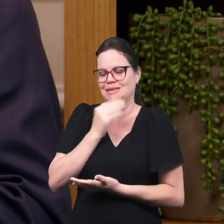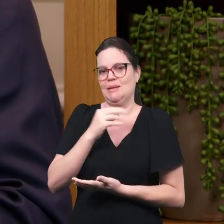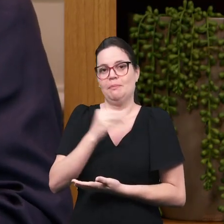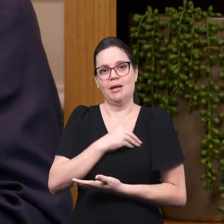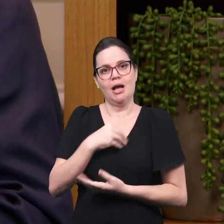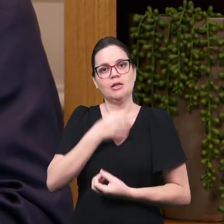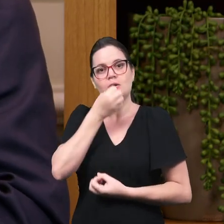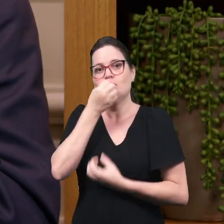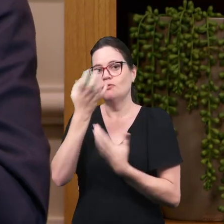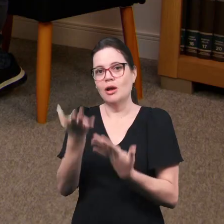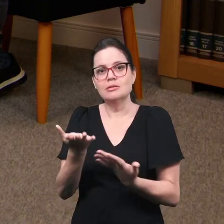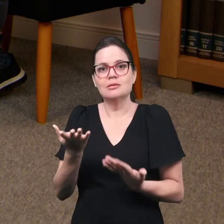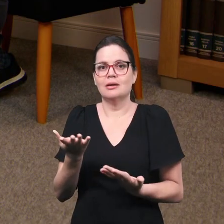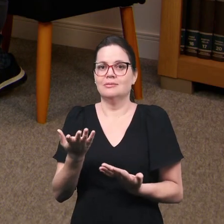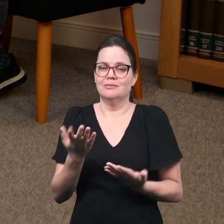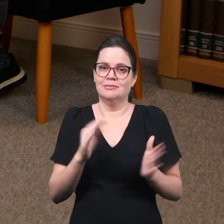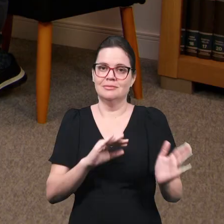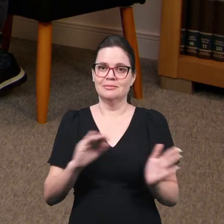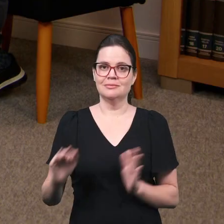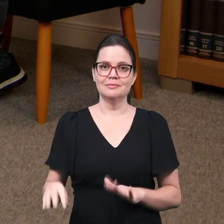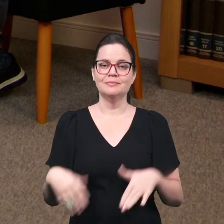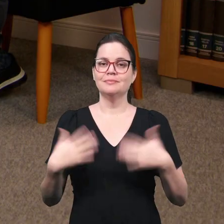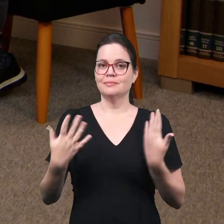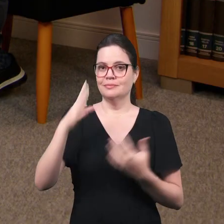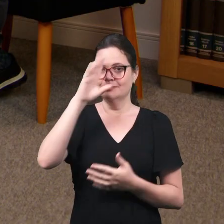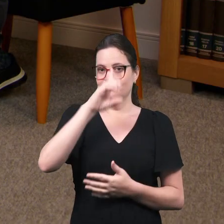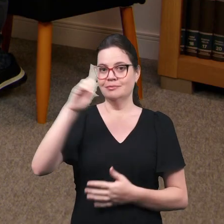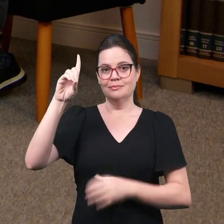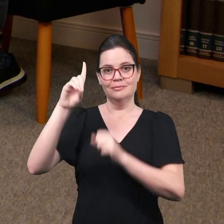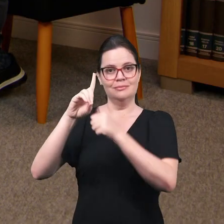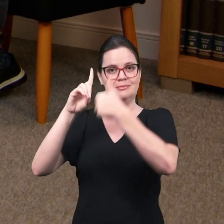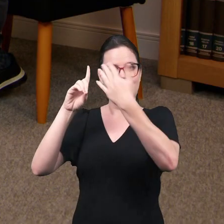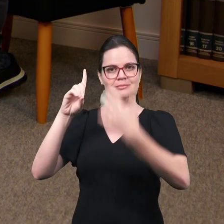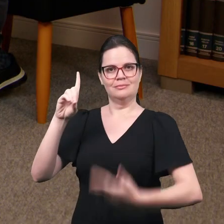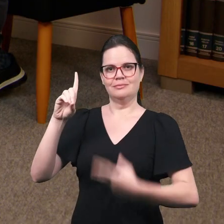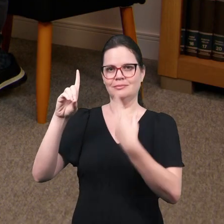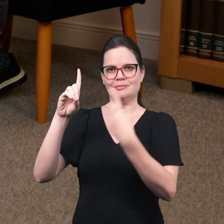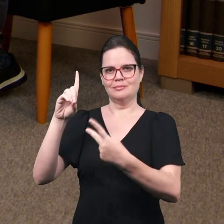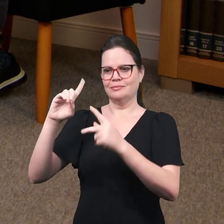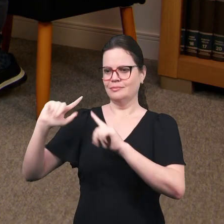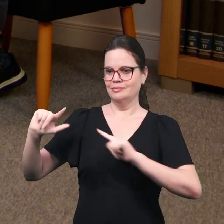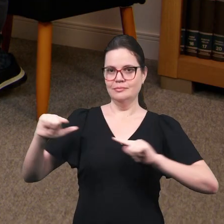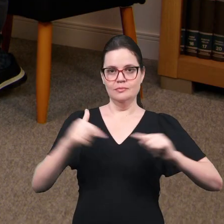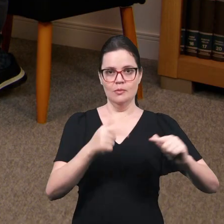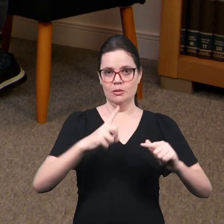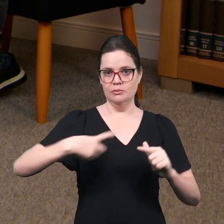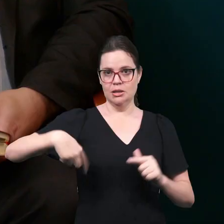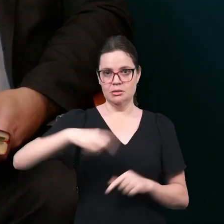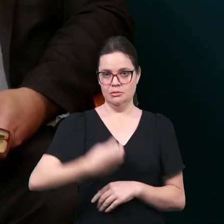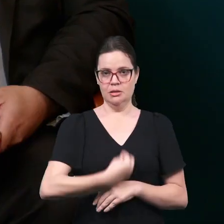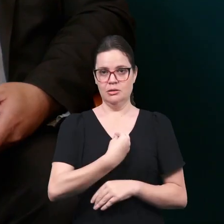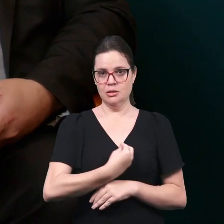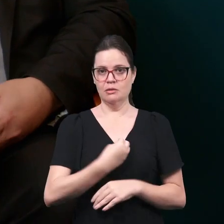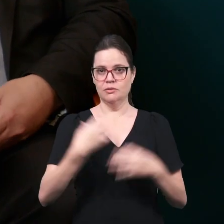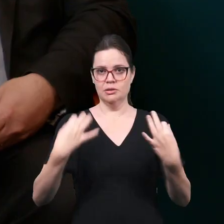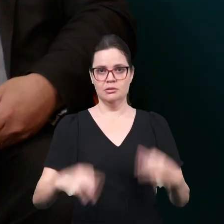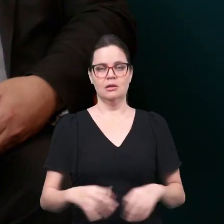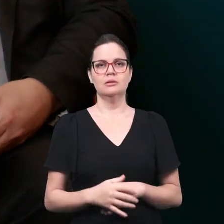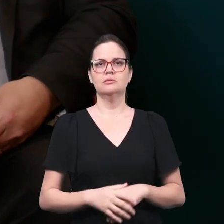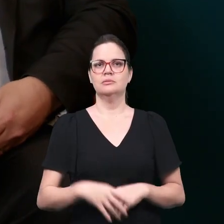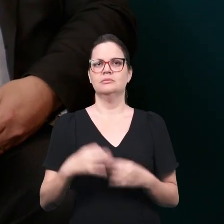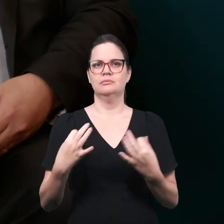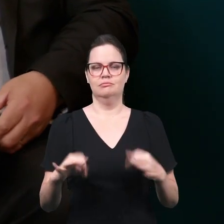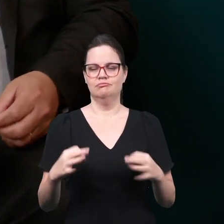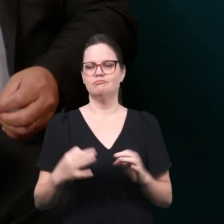Ou seja, os atributos de Deus têm uma aplicação direta na vida do homem, não é verdade, Osmar? Exatamente, pastor